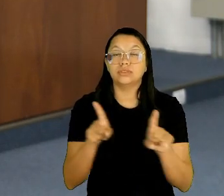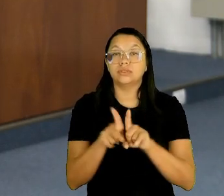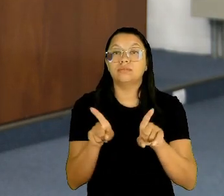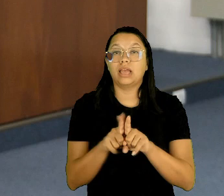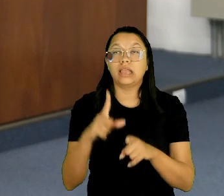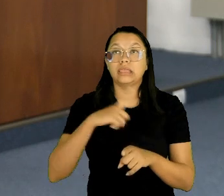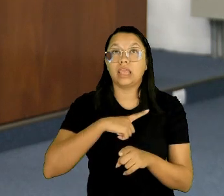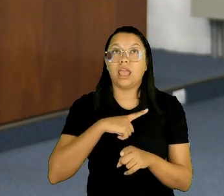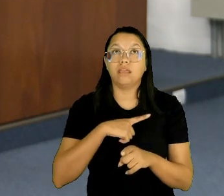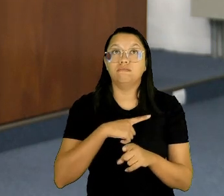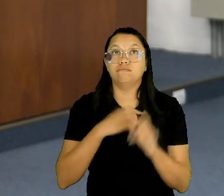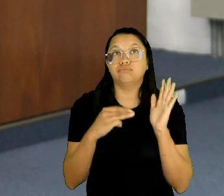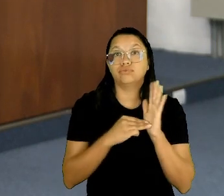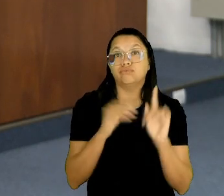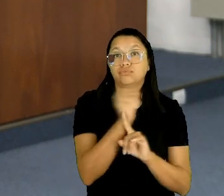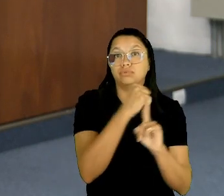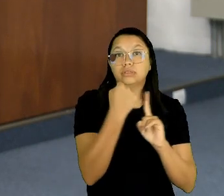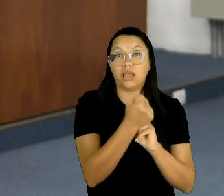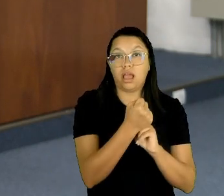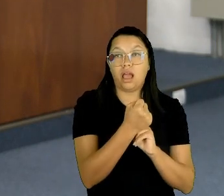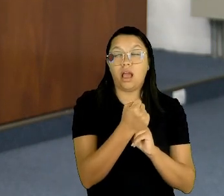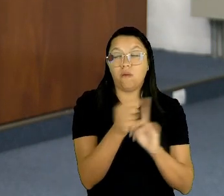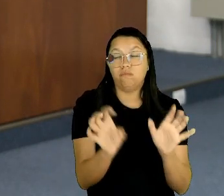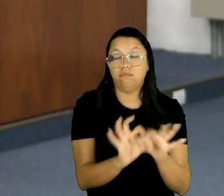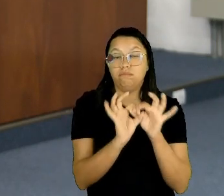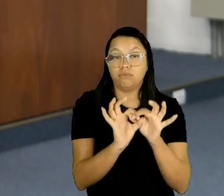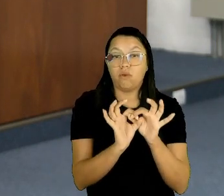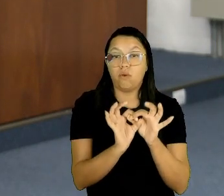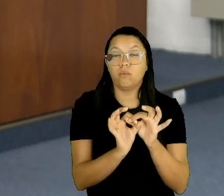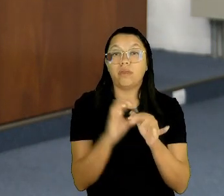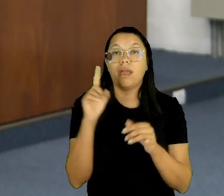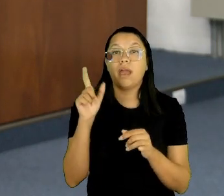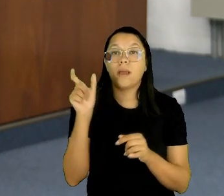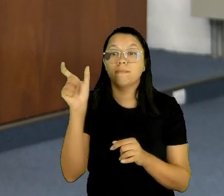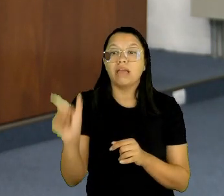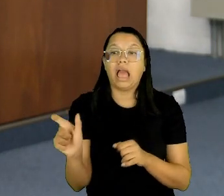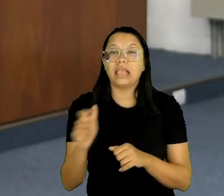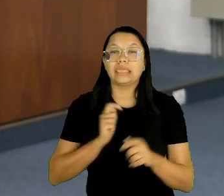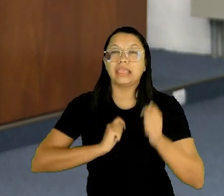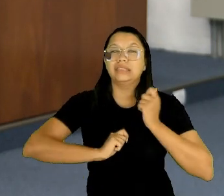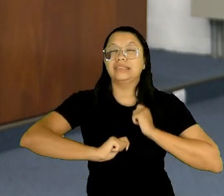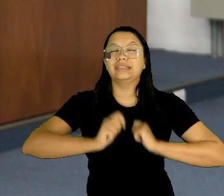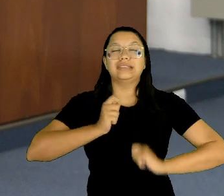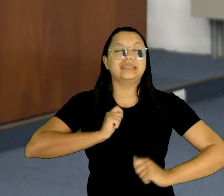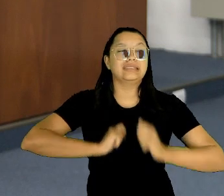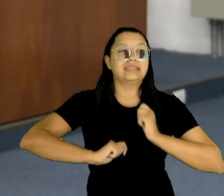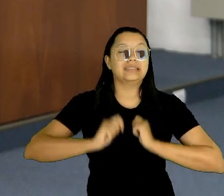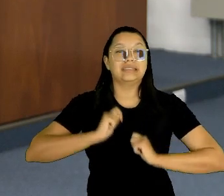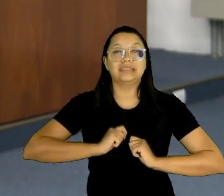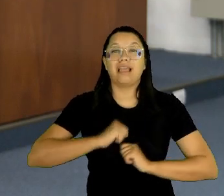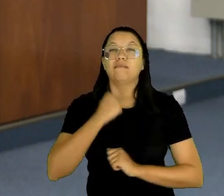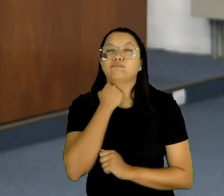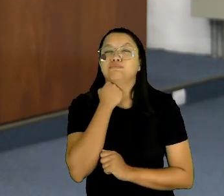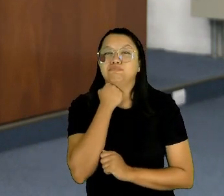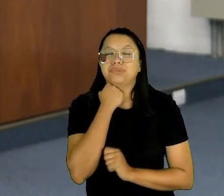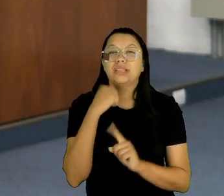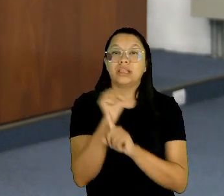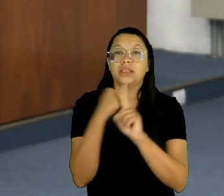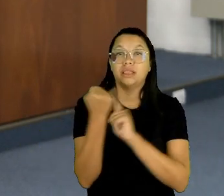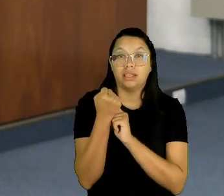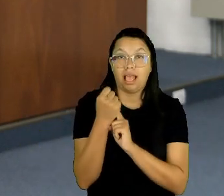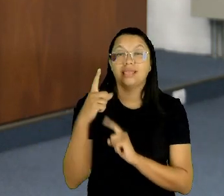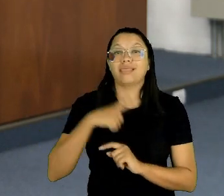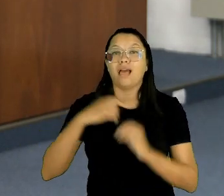E aí também tem um fator social associado, que paciente que tem ansiedade, algum